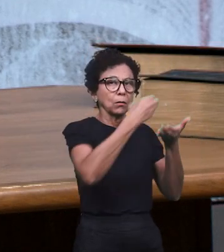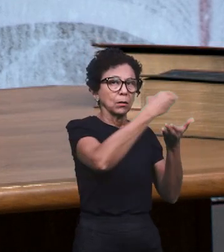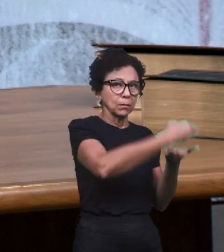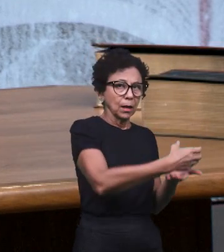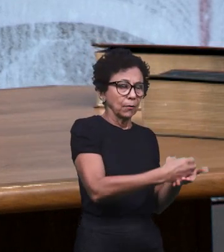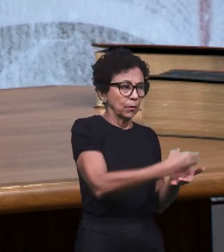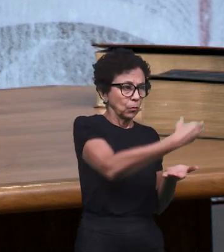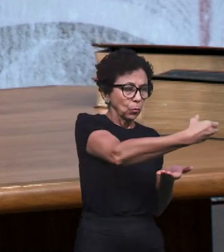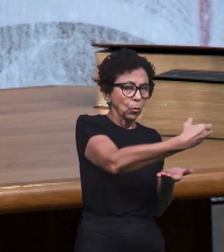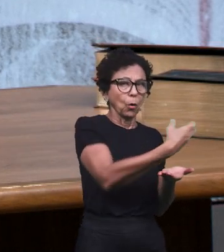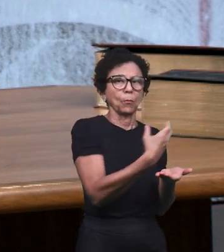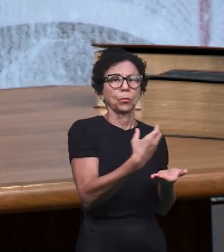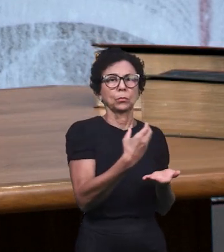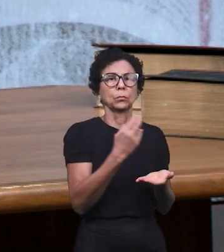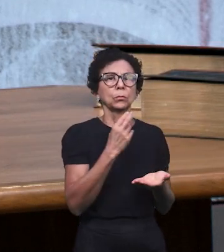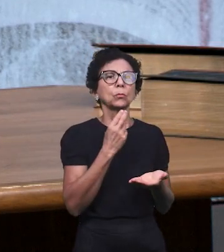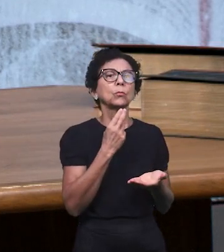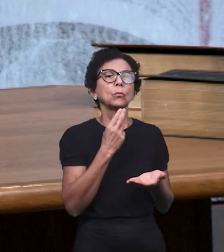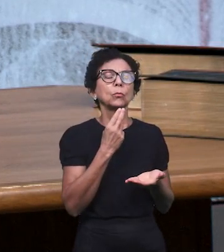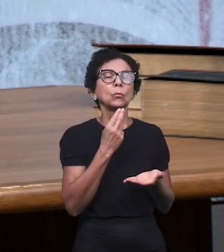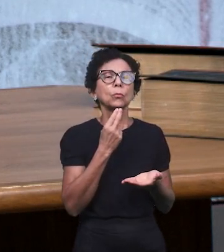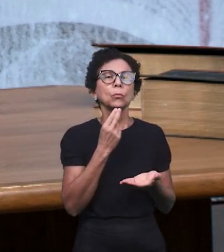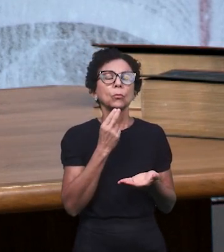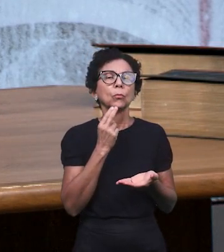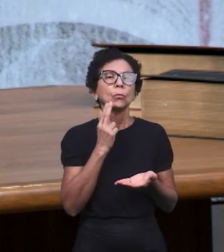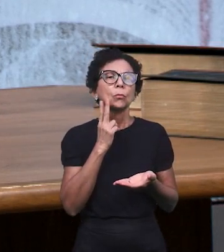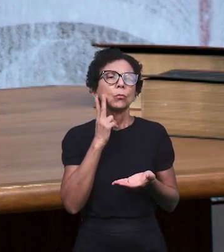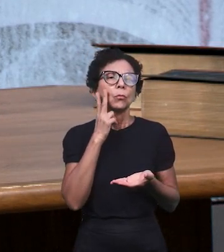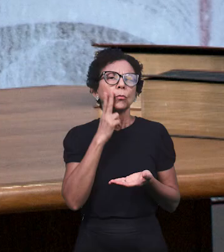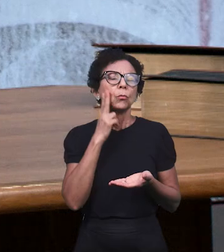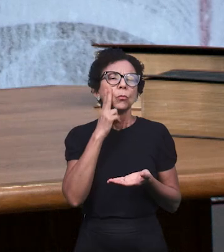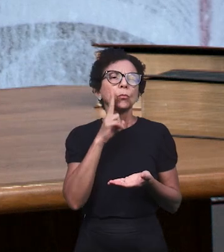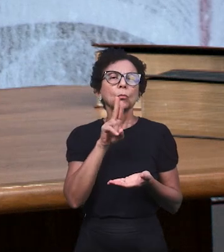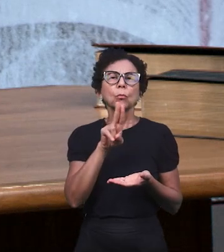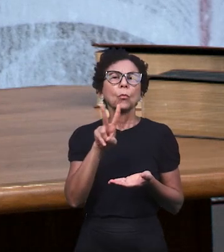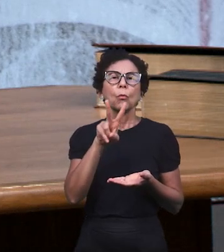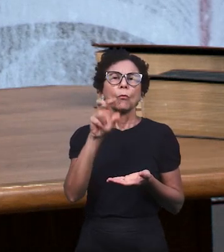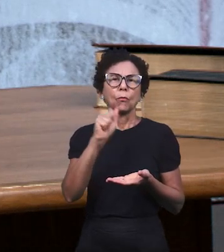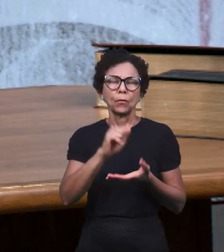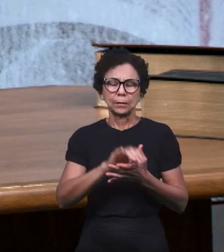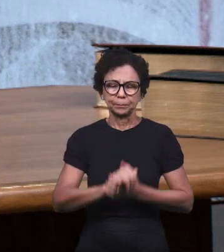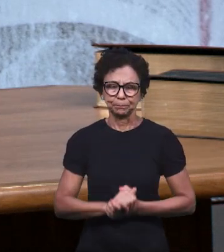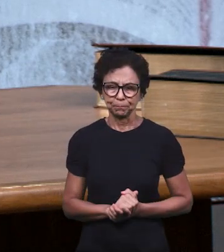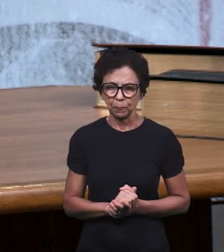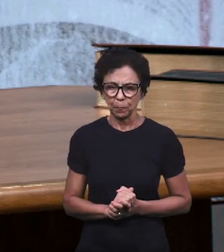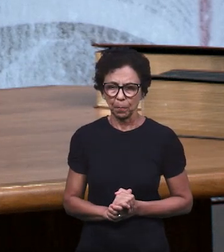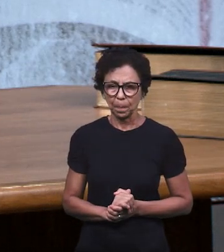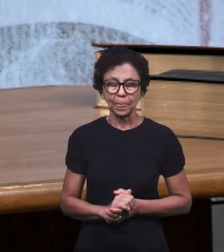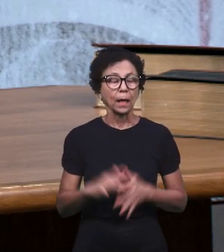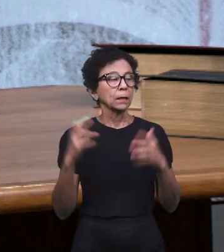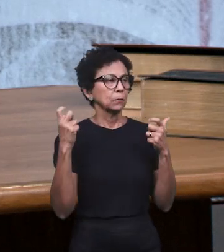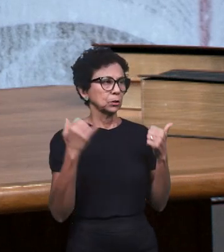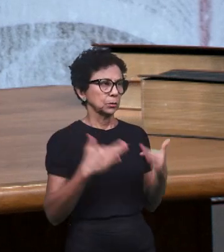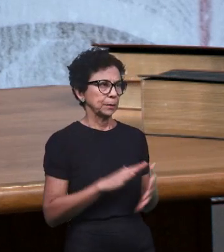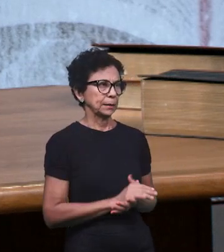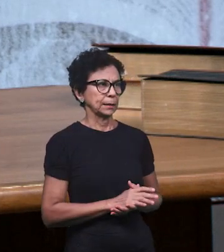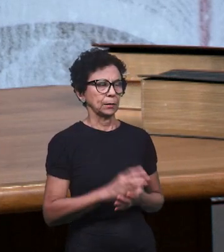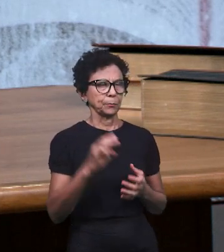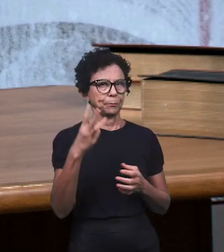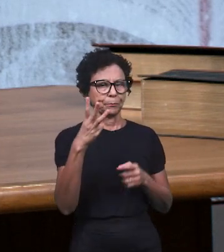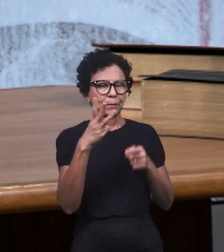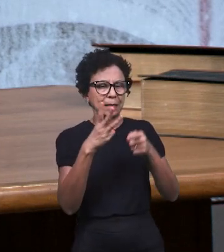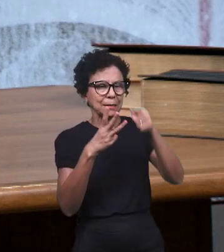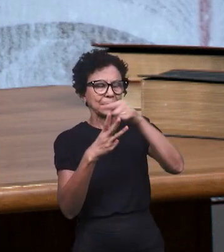sua interpretação. Os 3 sarmentos são 3 dias. Dentro ainda de